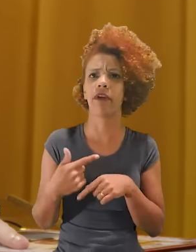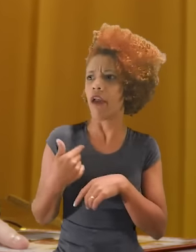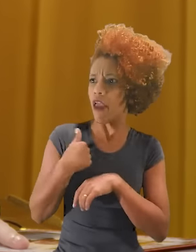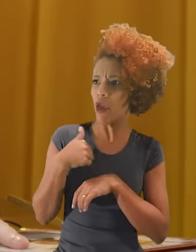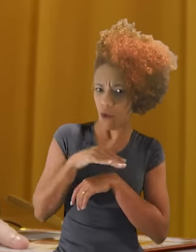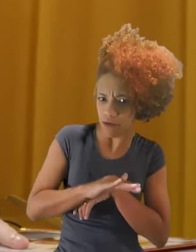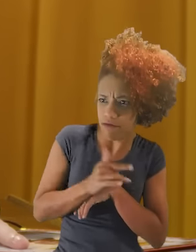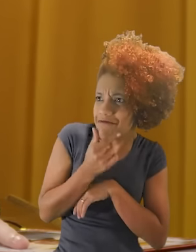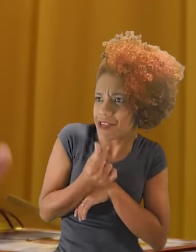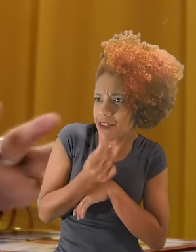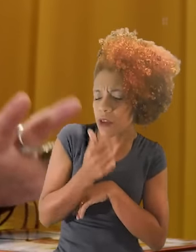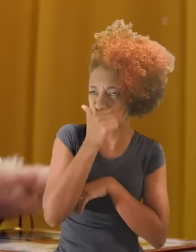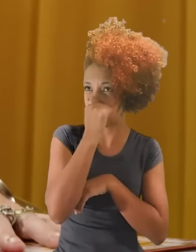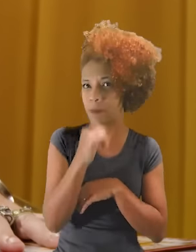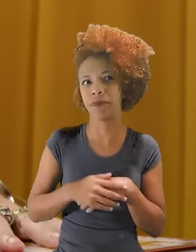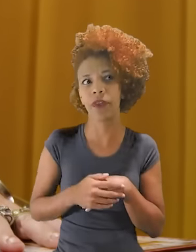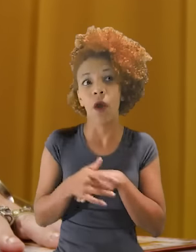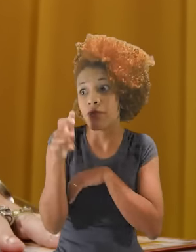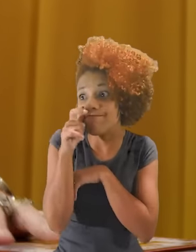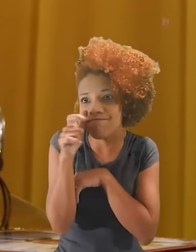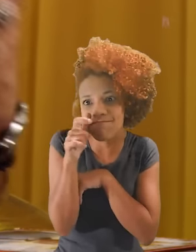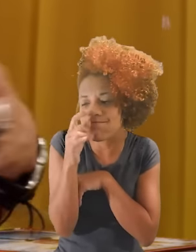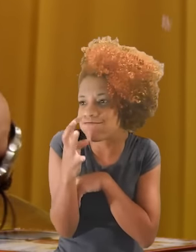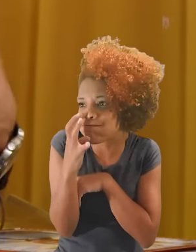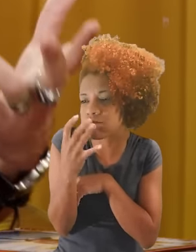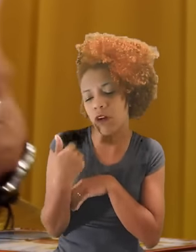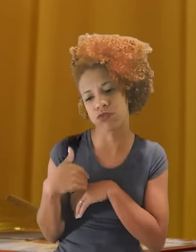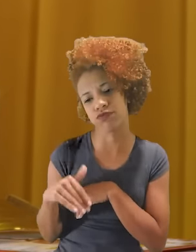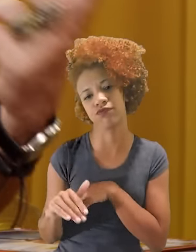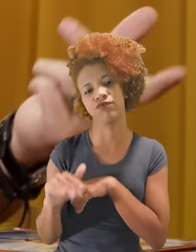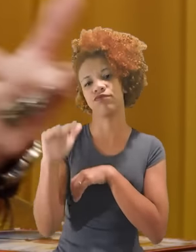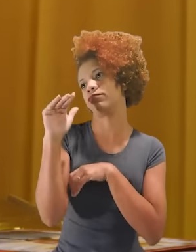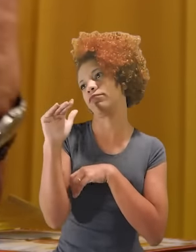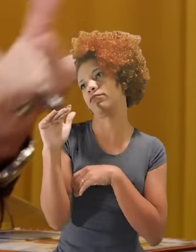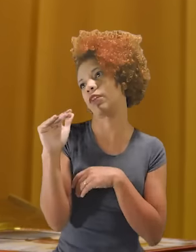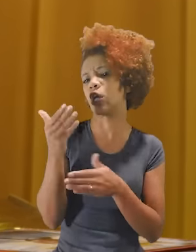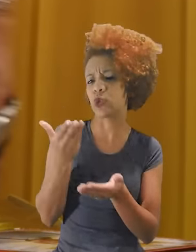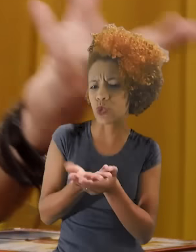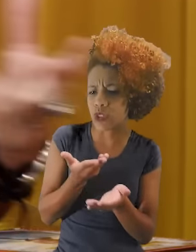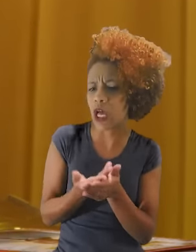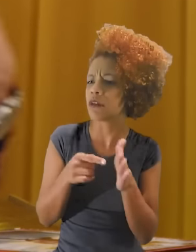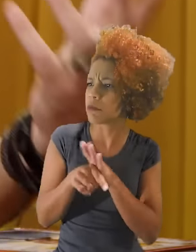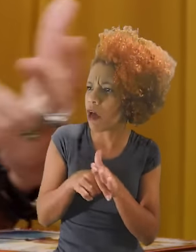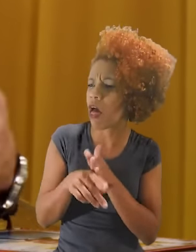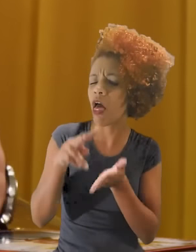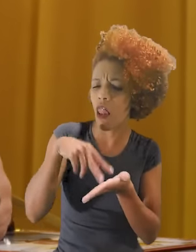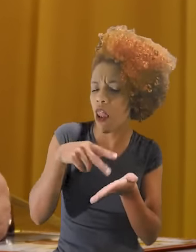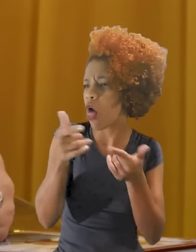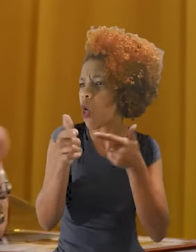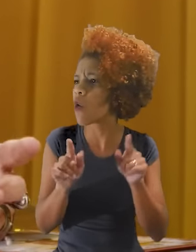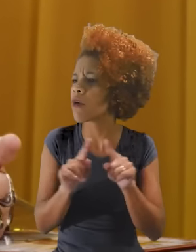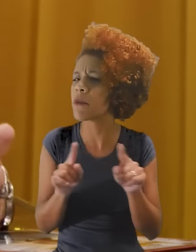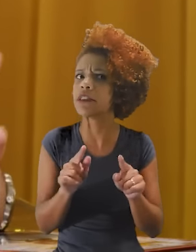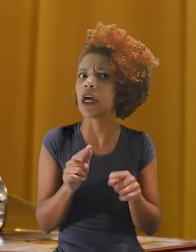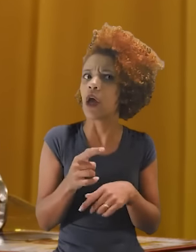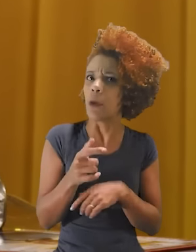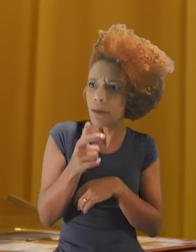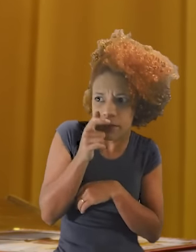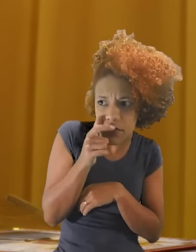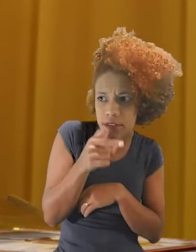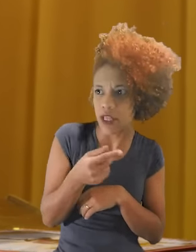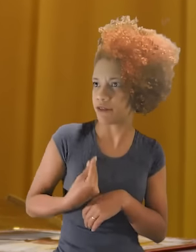criança eu sou realmente aficionado, assim, nesse cara. E quando a gente vai crescendo, óbvio, você vai acabar estudando, lendo outras coisas. E eu me interessei mesmo